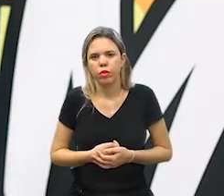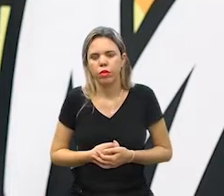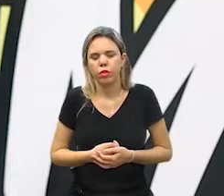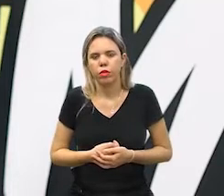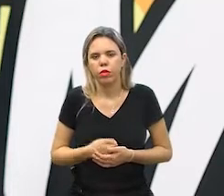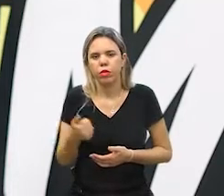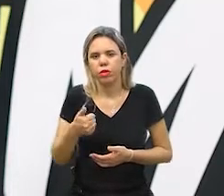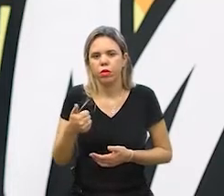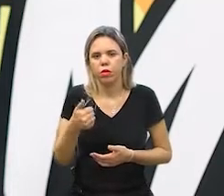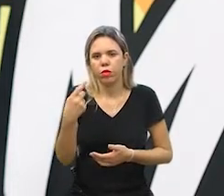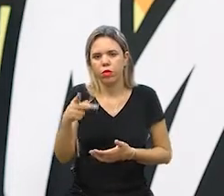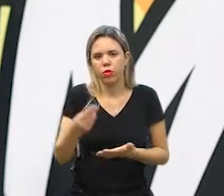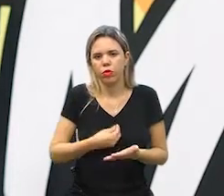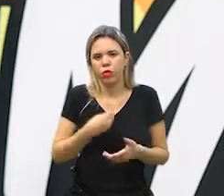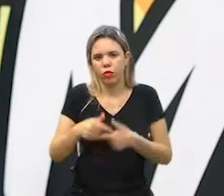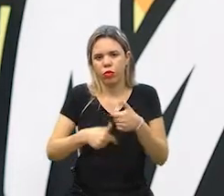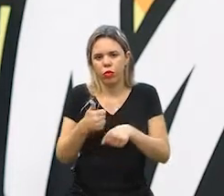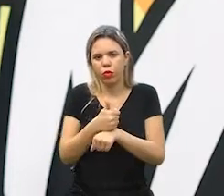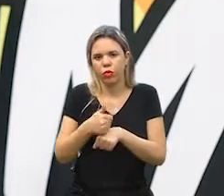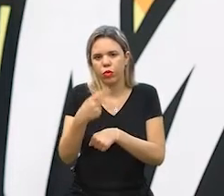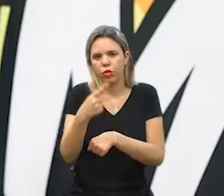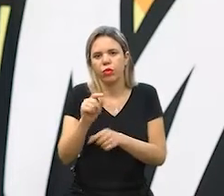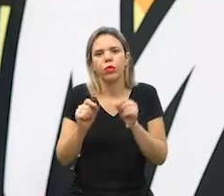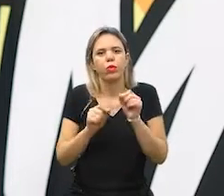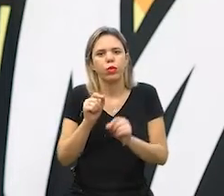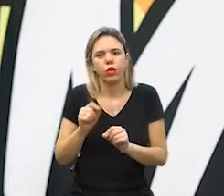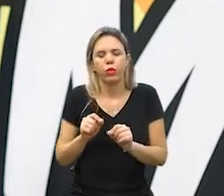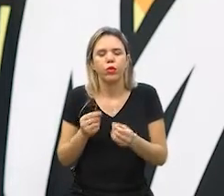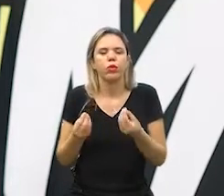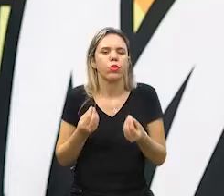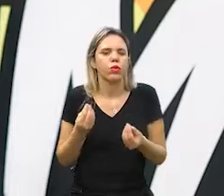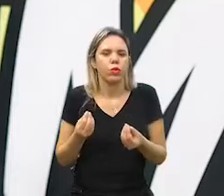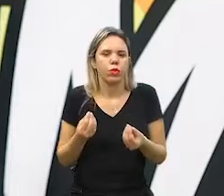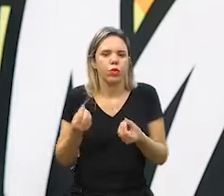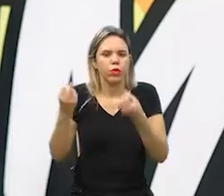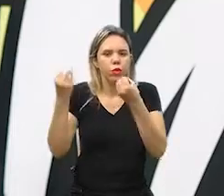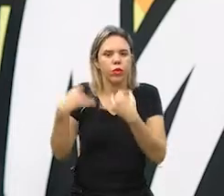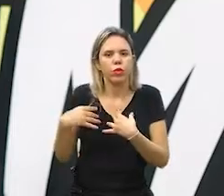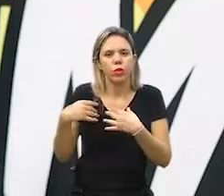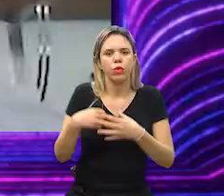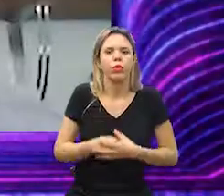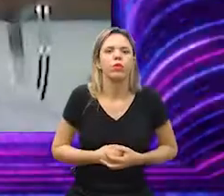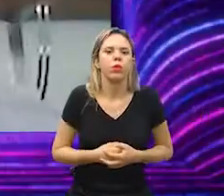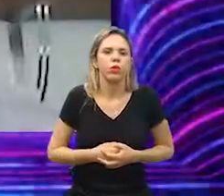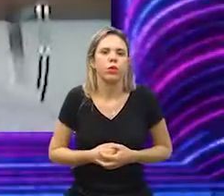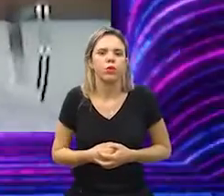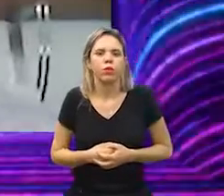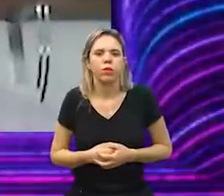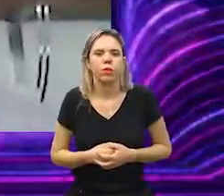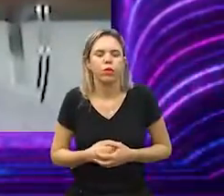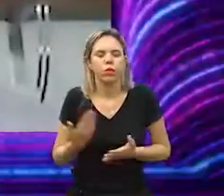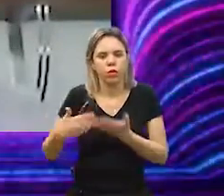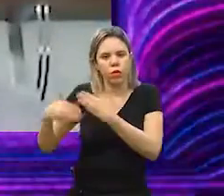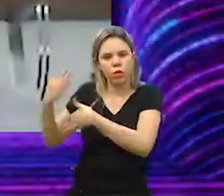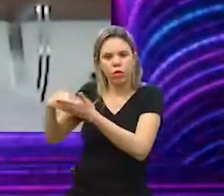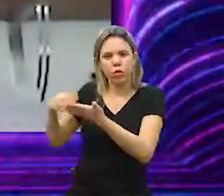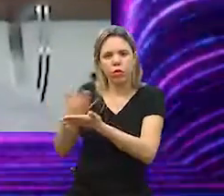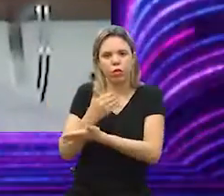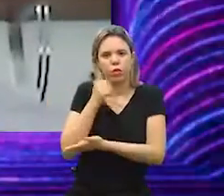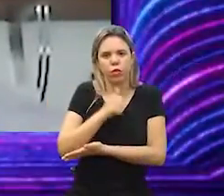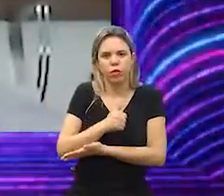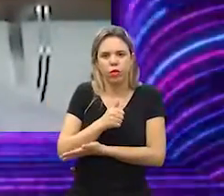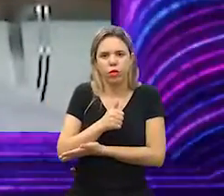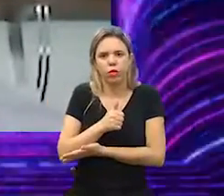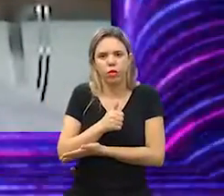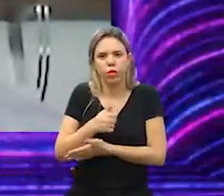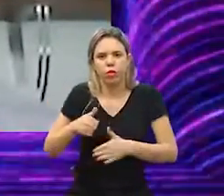está em primeiro plano na sua vida? Como é que é? Conta pra gente. Desde o livro Menina, que eu lancei